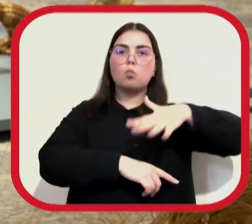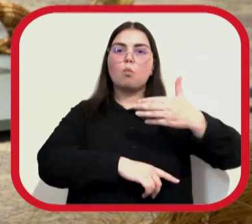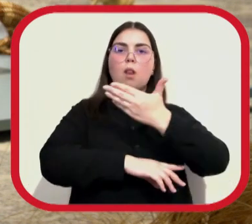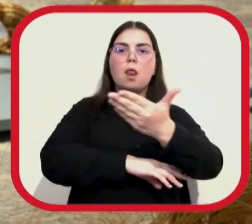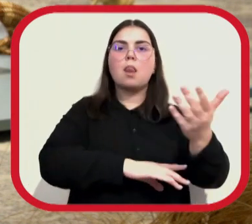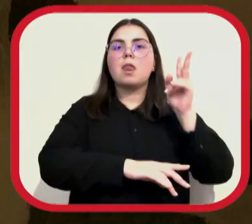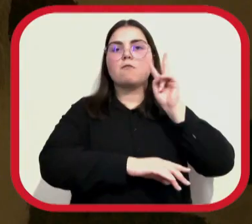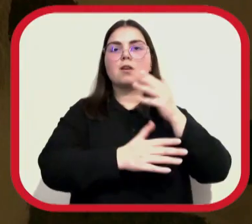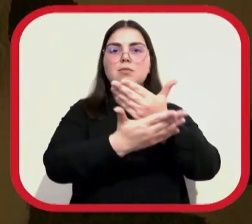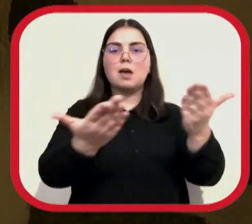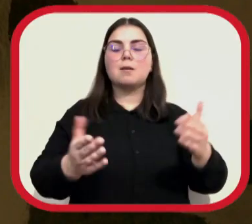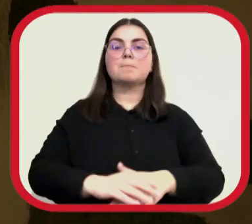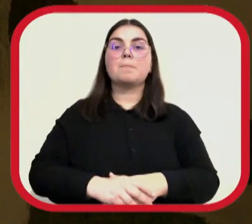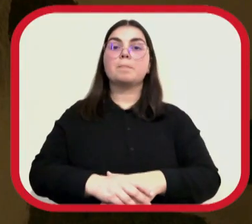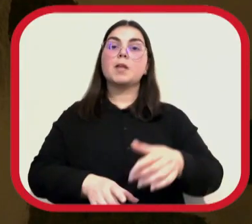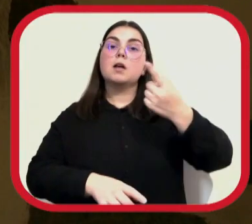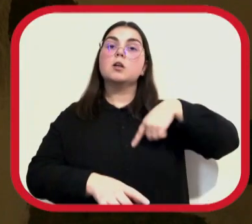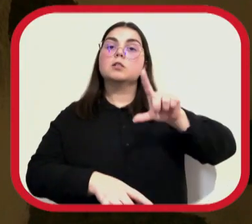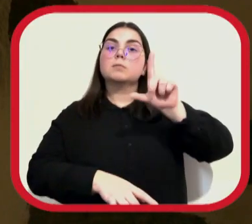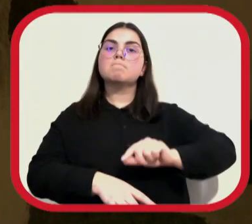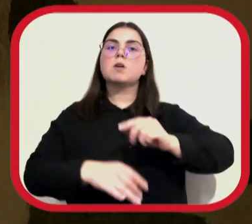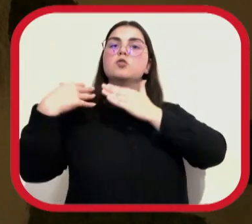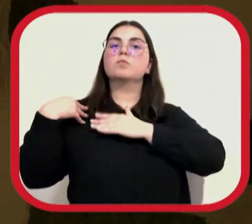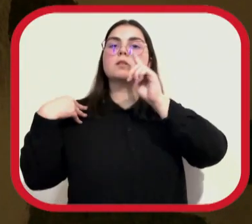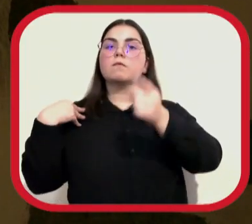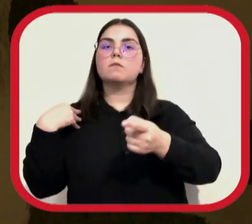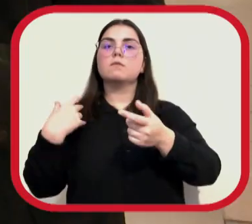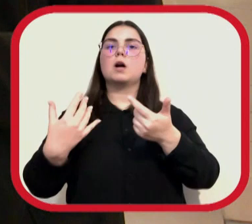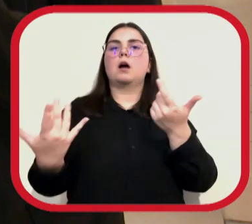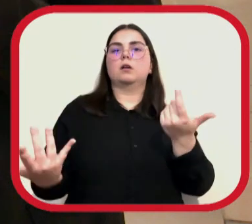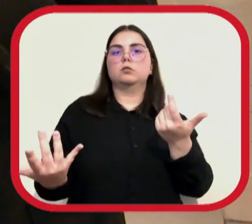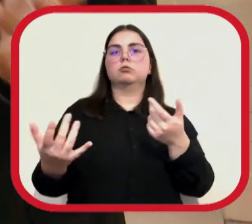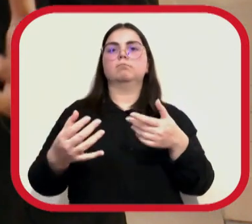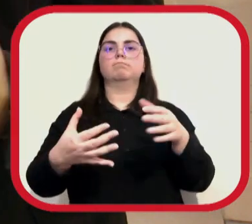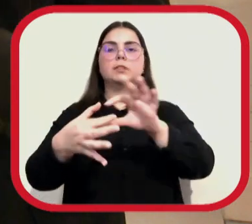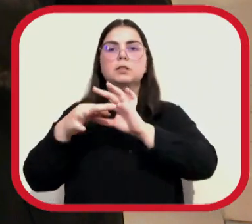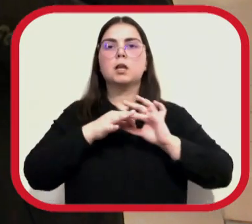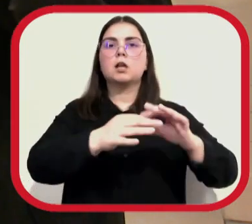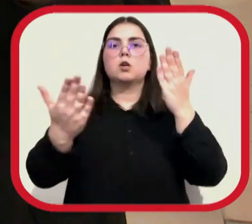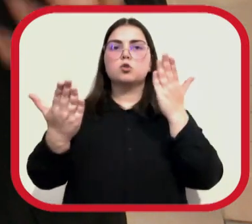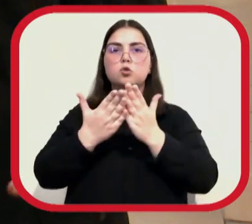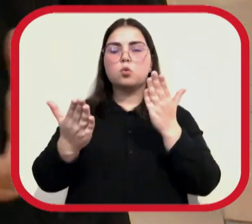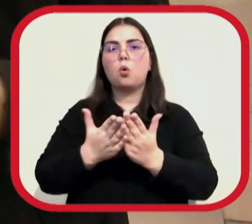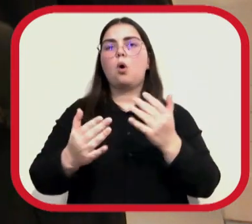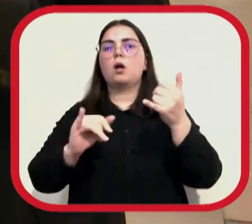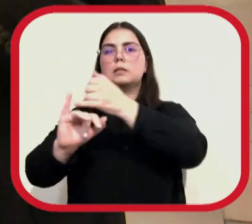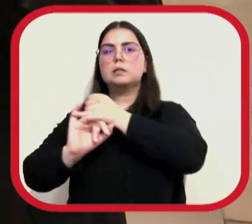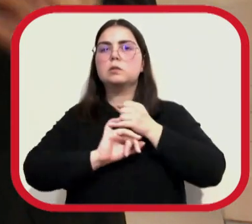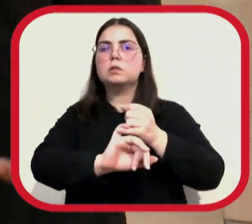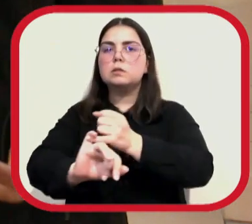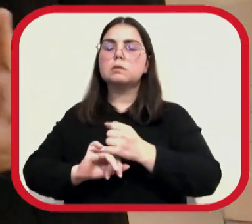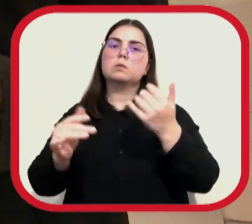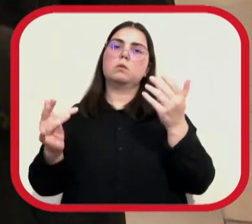cultural. Temos um papel fundamental de articulação com escolas, com associações,